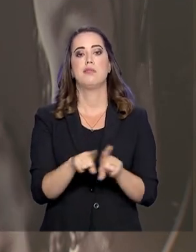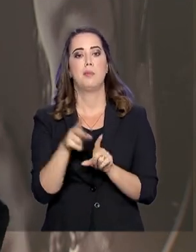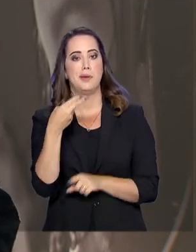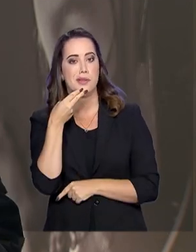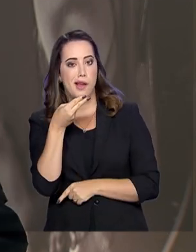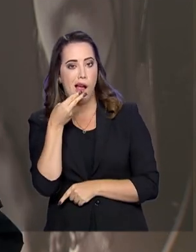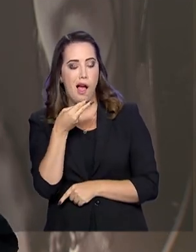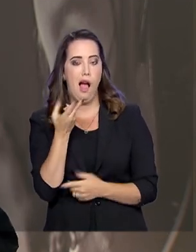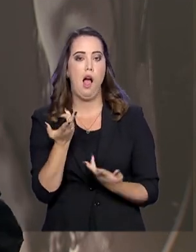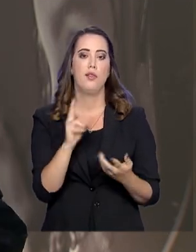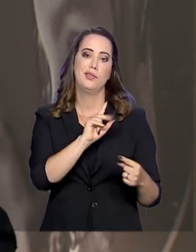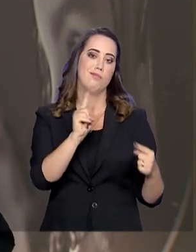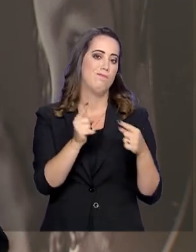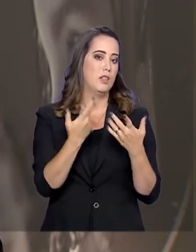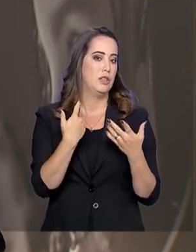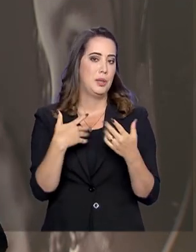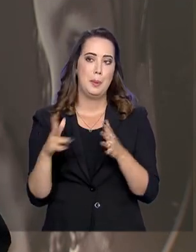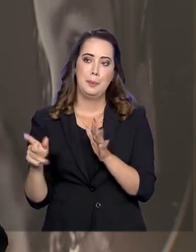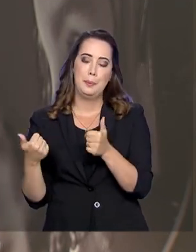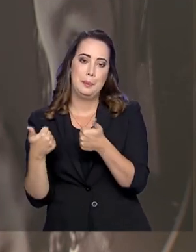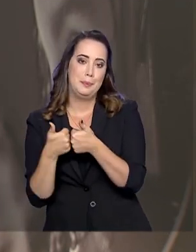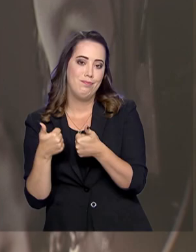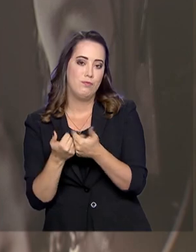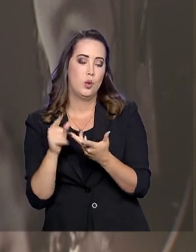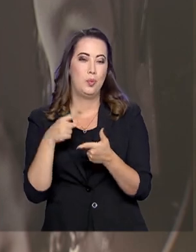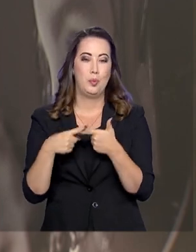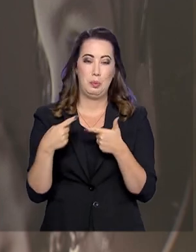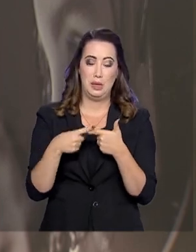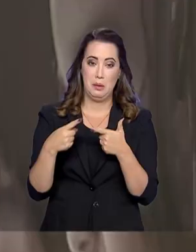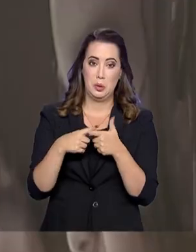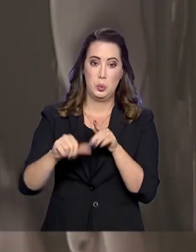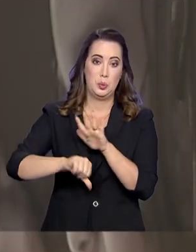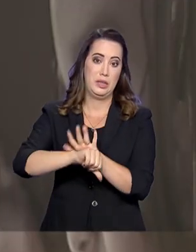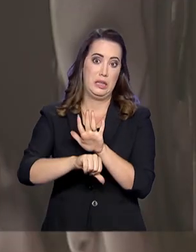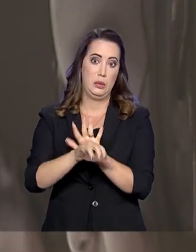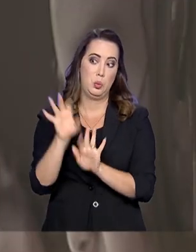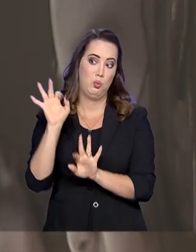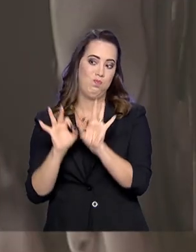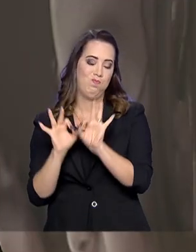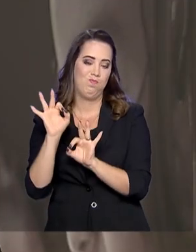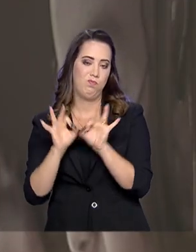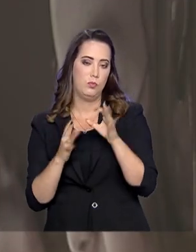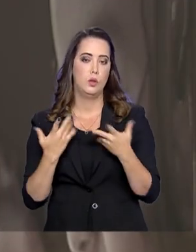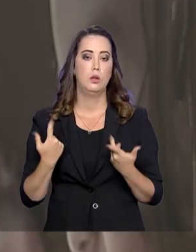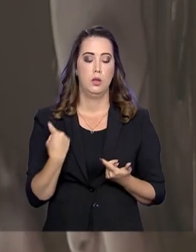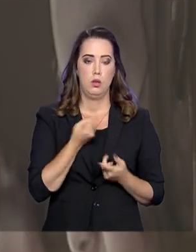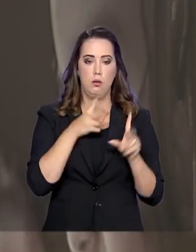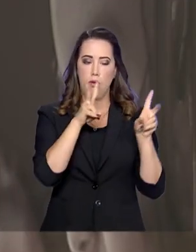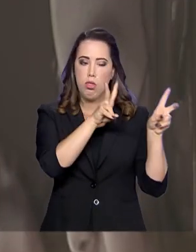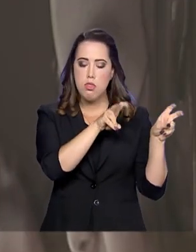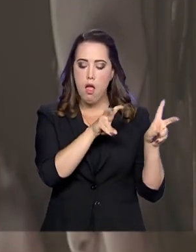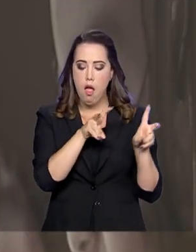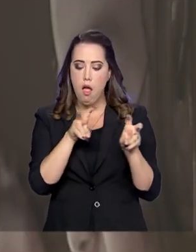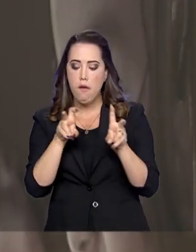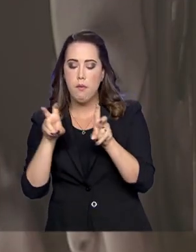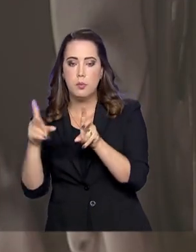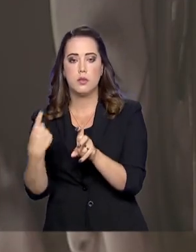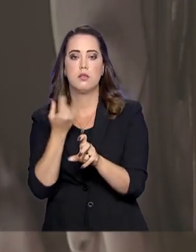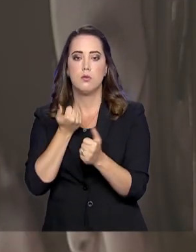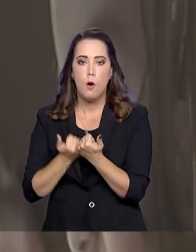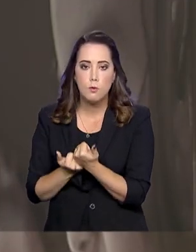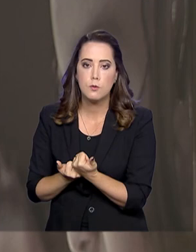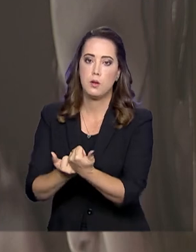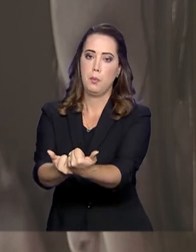intimamente ligado com o processo de financiamento do crime organizado. E é uma matéria que nós temos uma contribuição